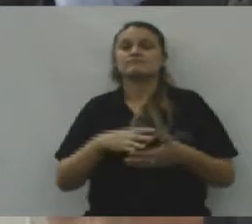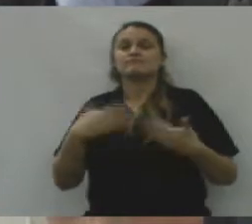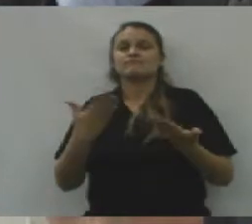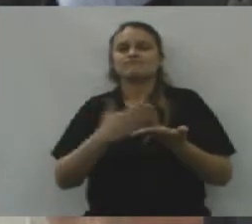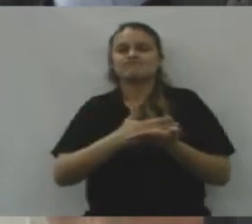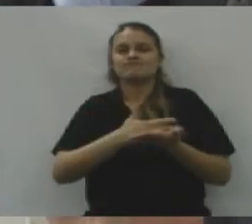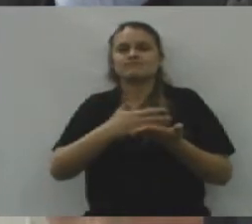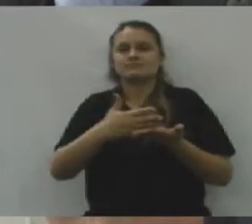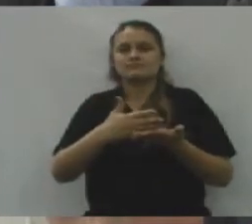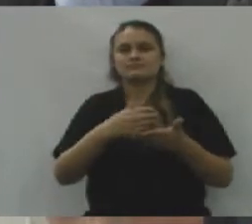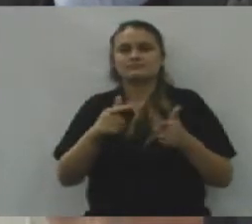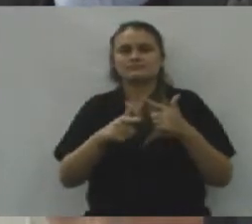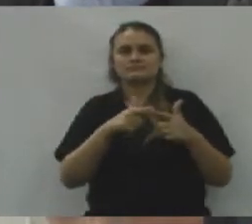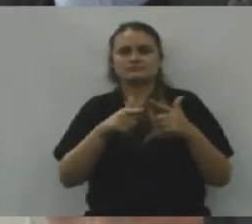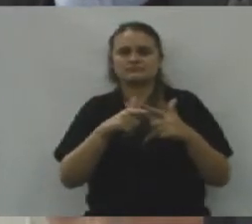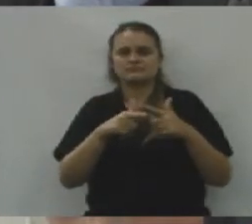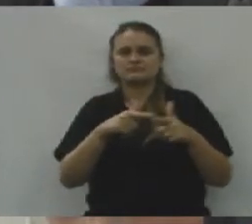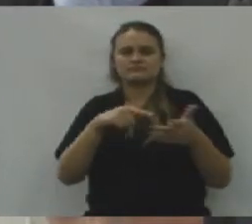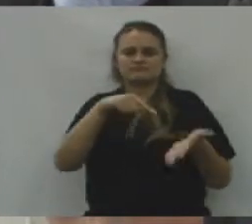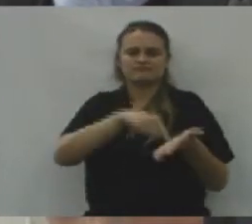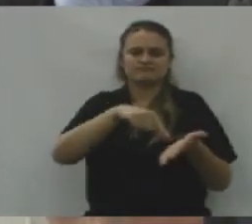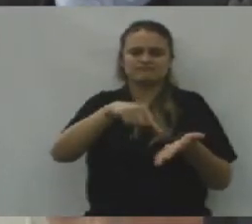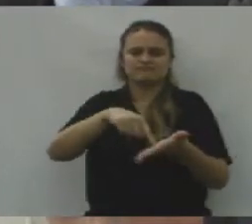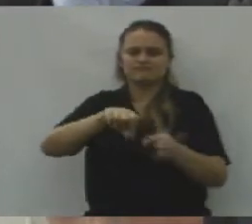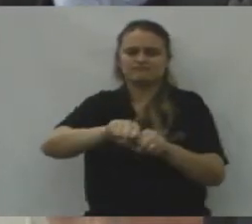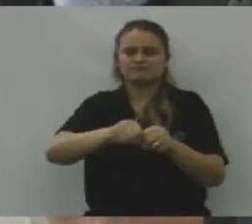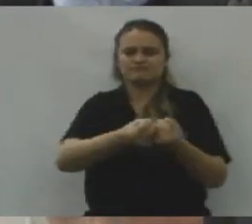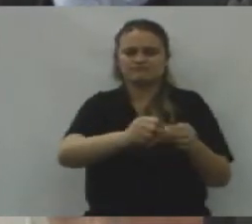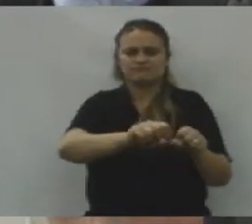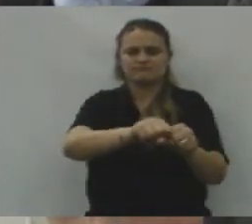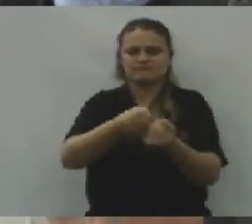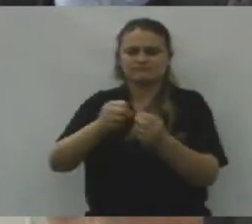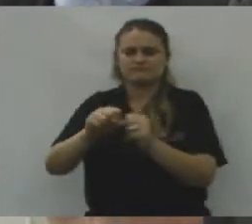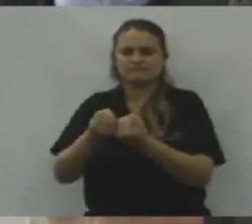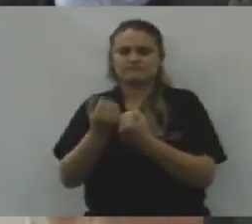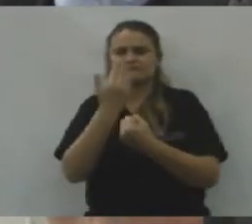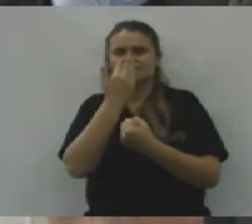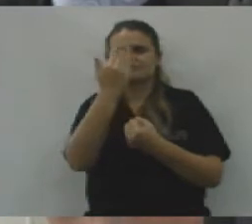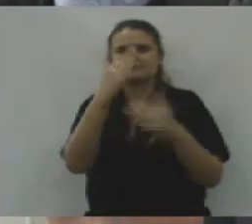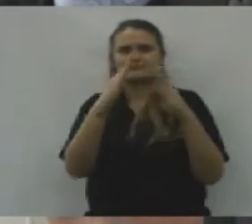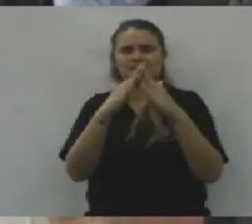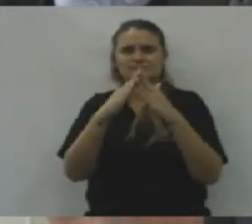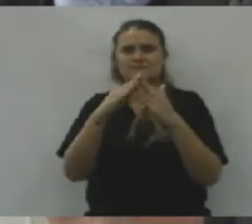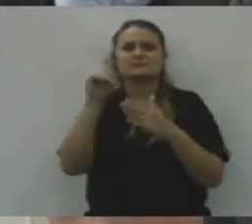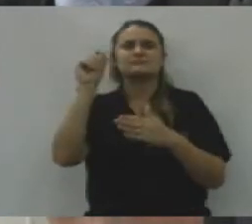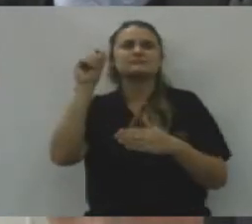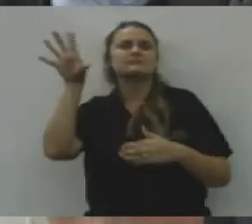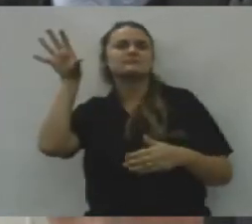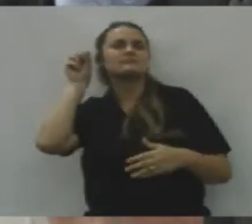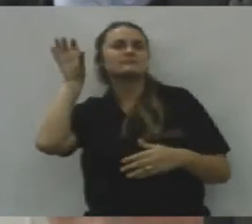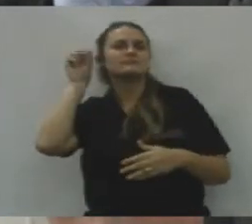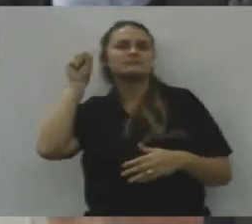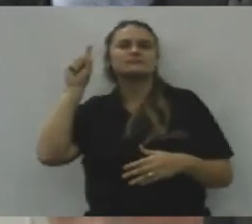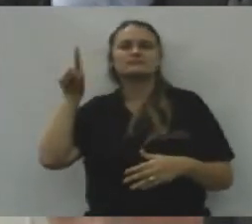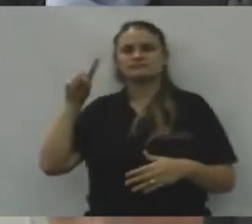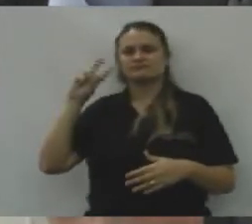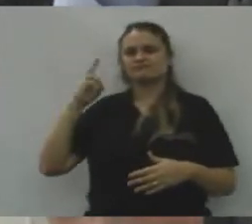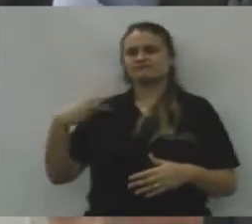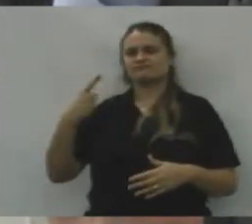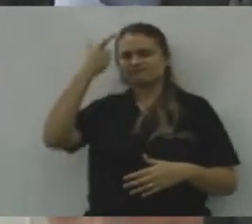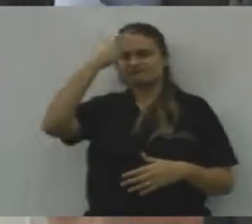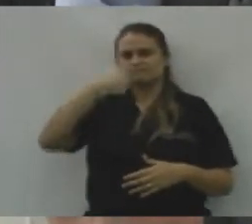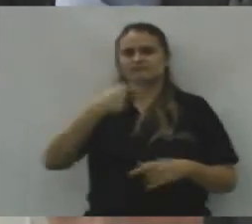começar a acontecer ali os buracos, arrebentar tudo na frente das casas, tudo, quem vai escutar somos nós, os